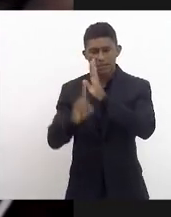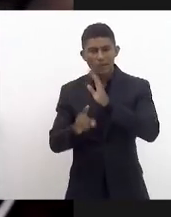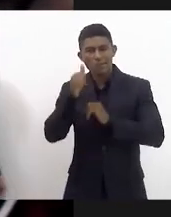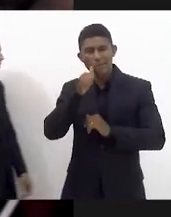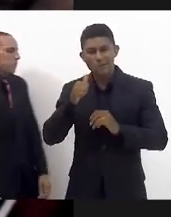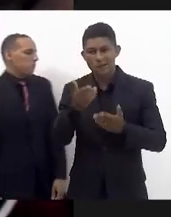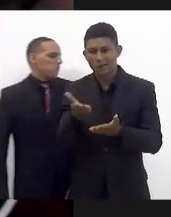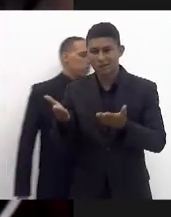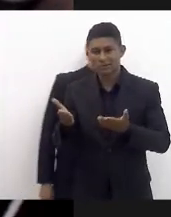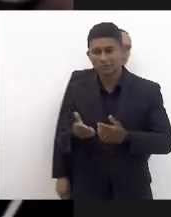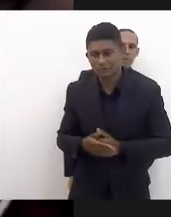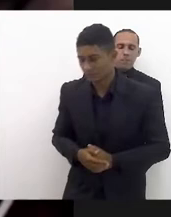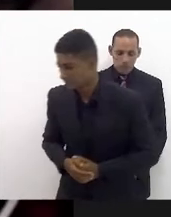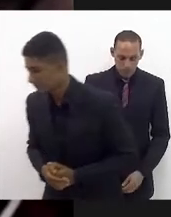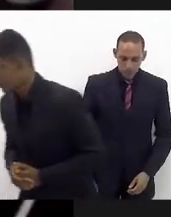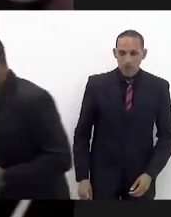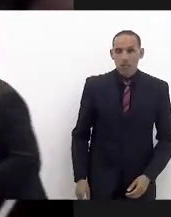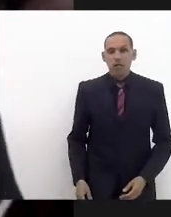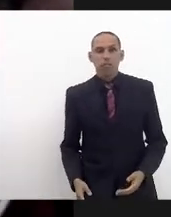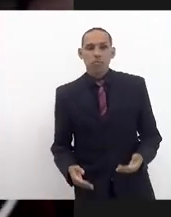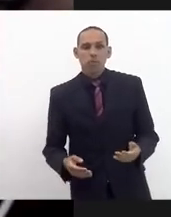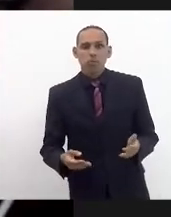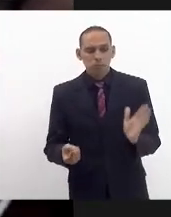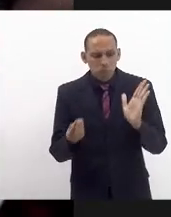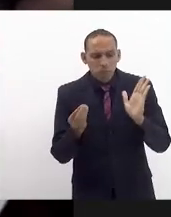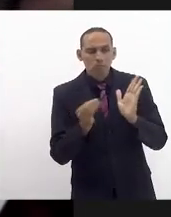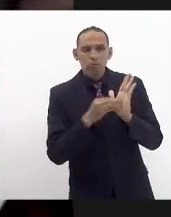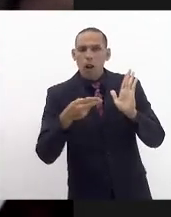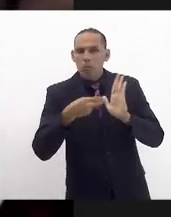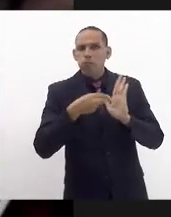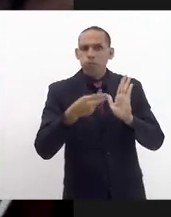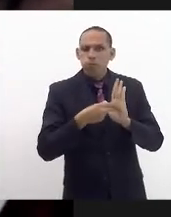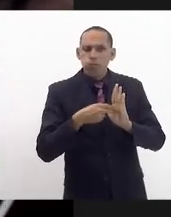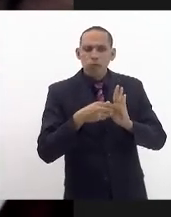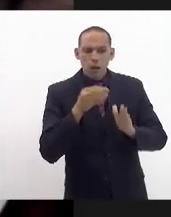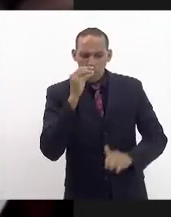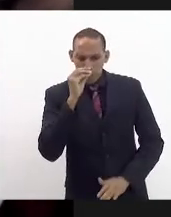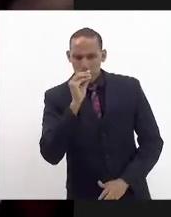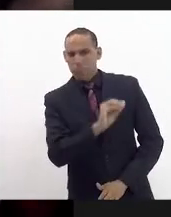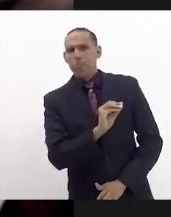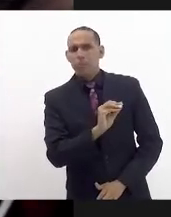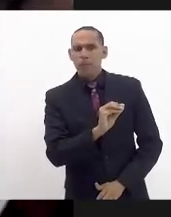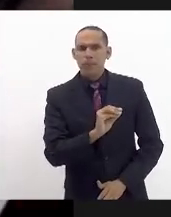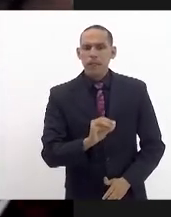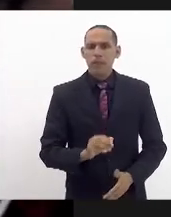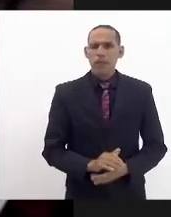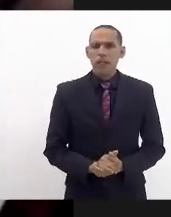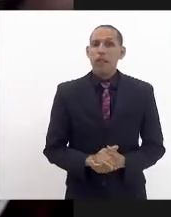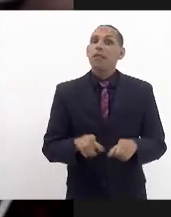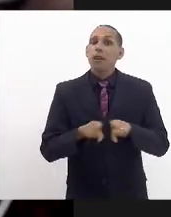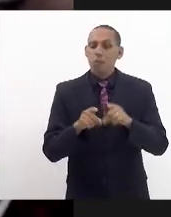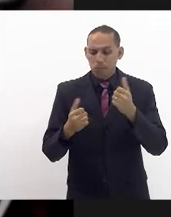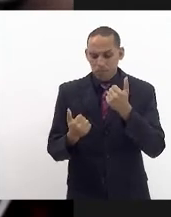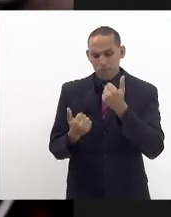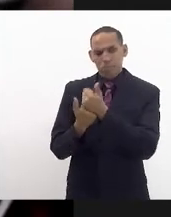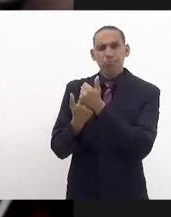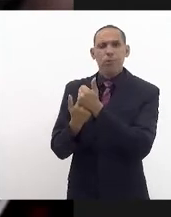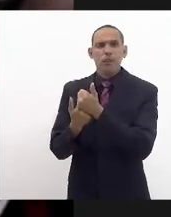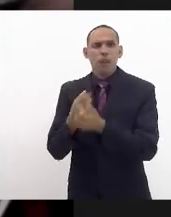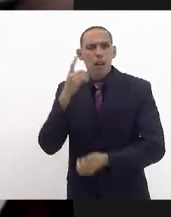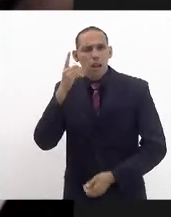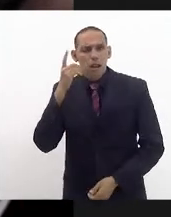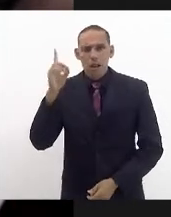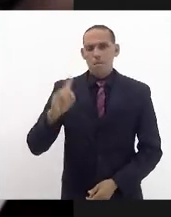Mulher, que faça uma nota de repúdio e de apoio à deputada Dani Monteiro